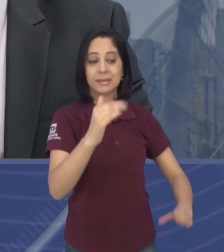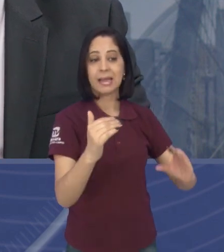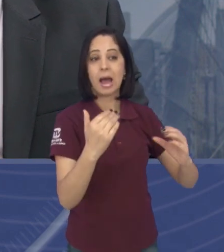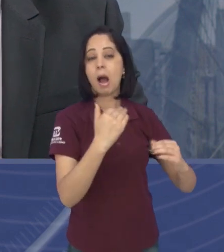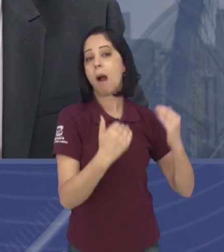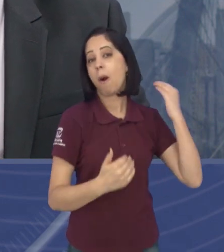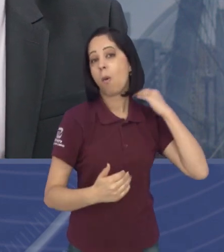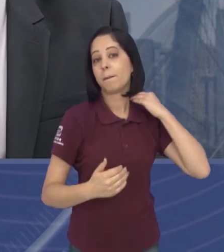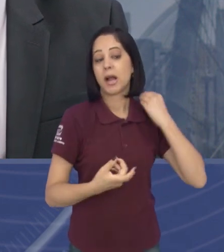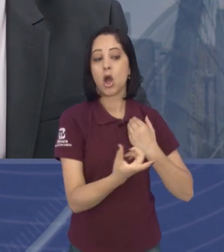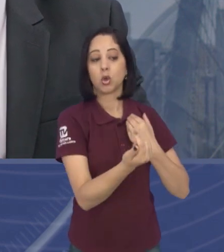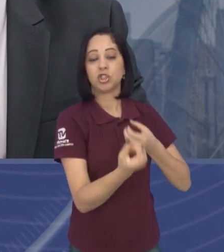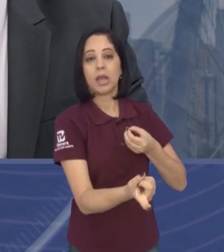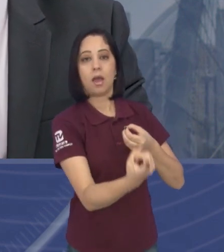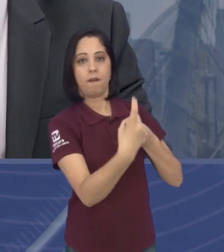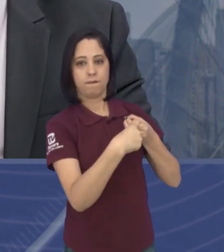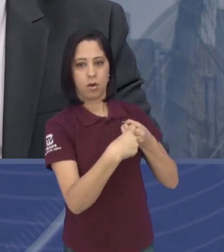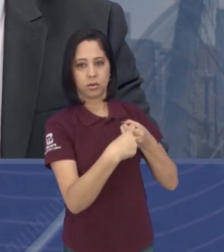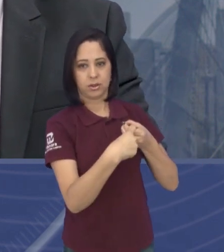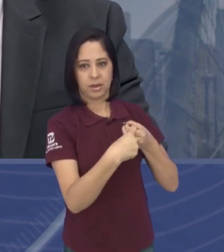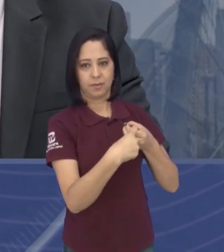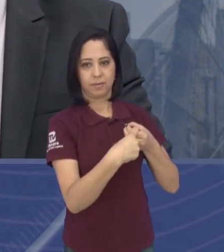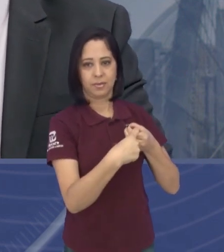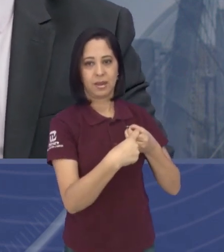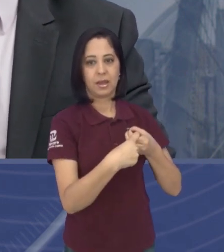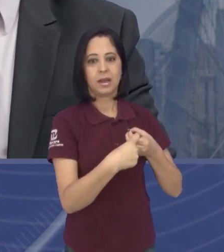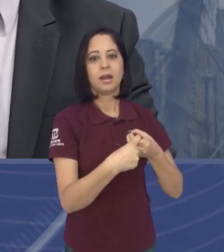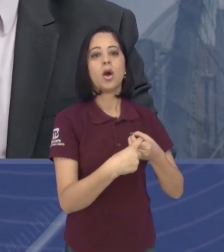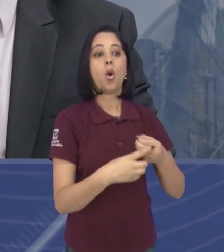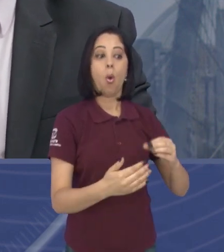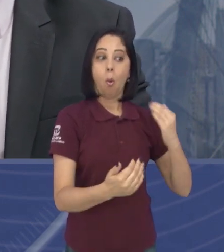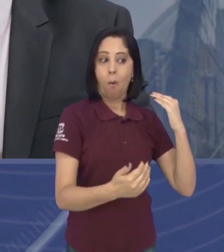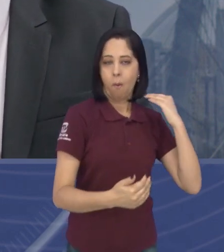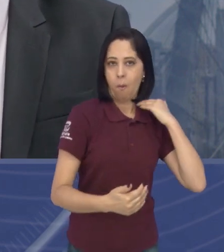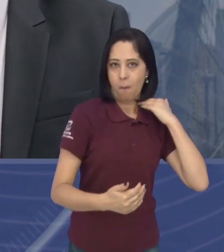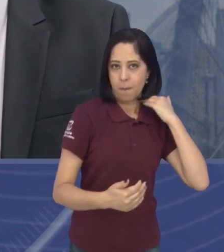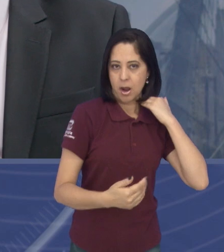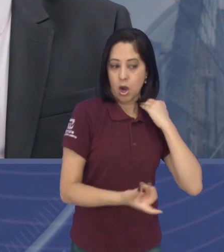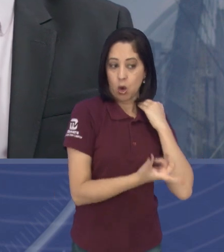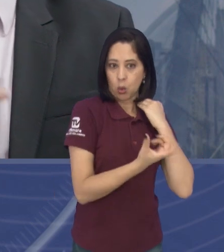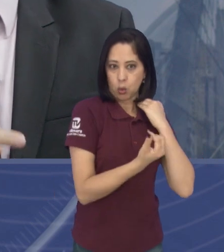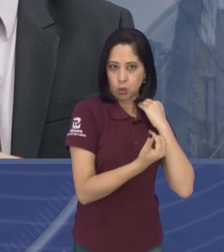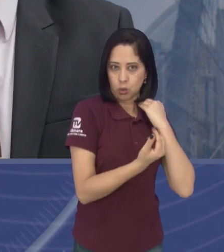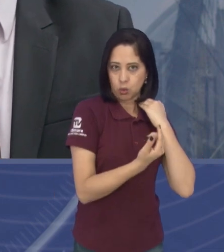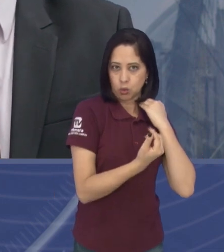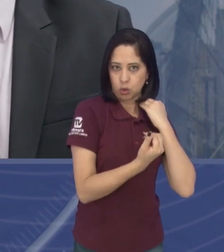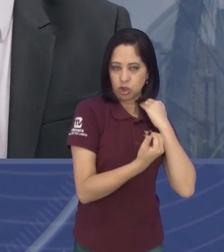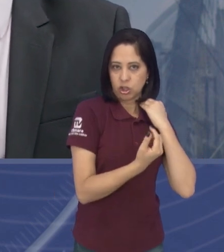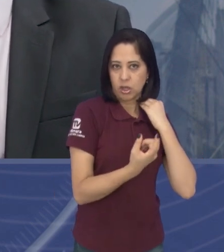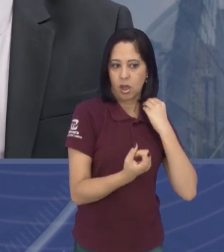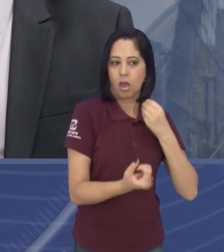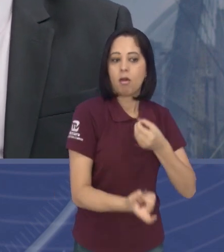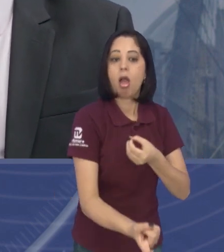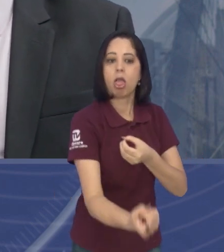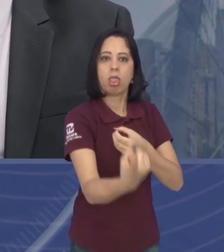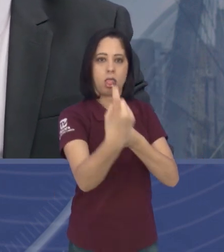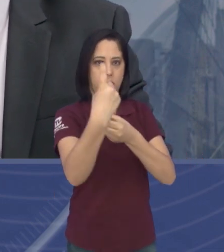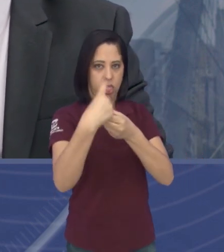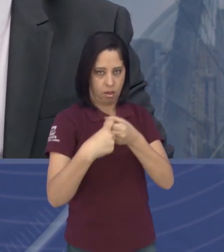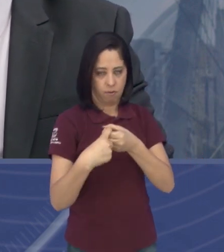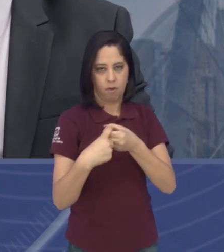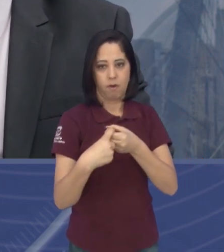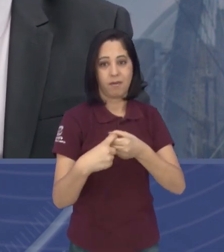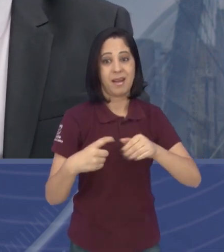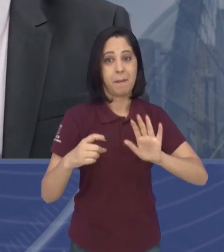pessoa. Mas se esse dinheiro ele não retorna para o banco desembolsa e indeniza a pessoa. Mas para